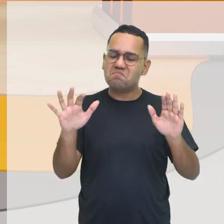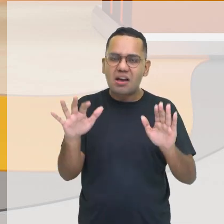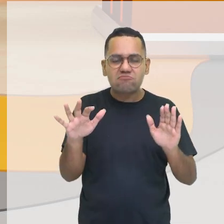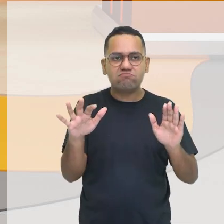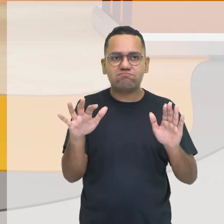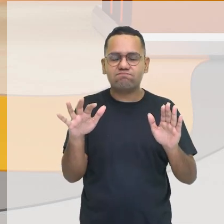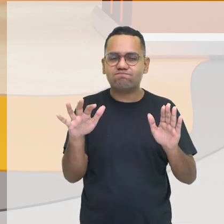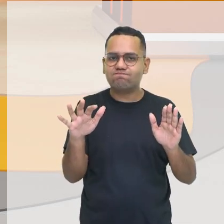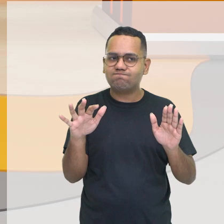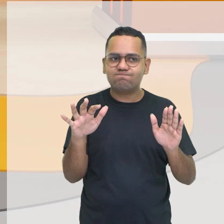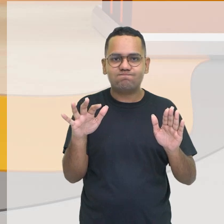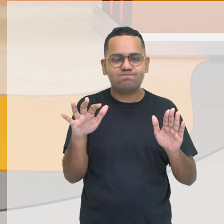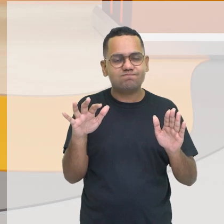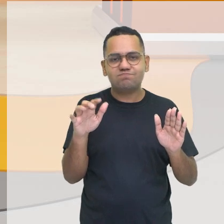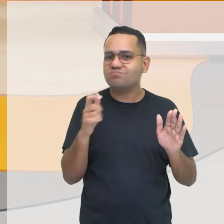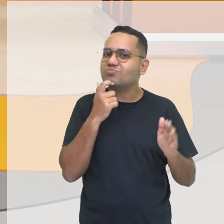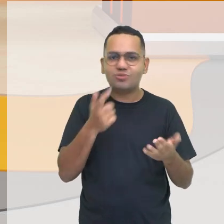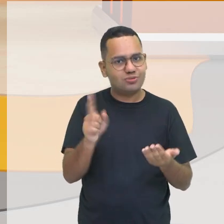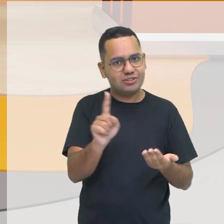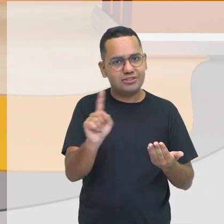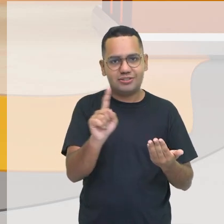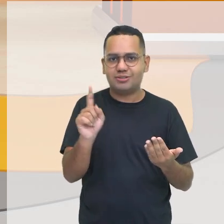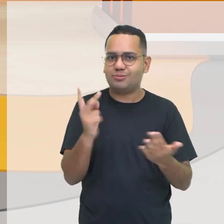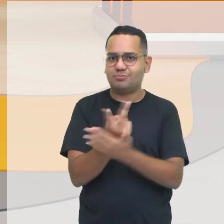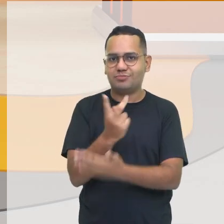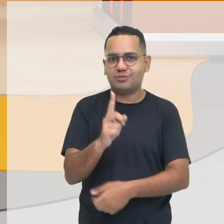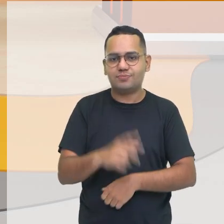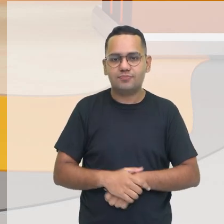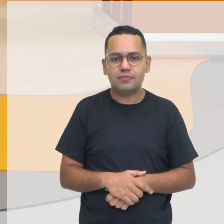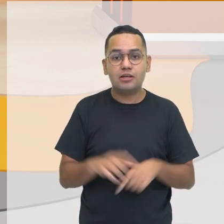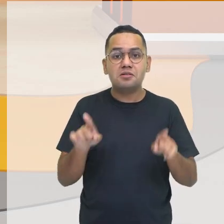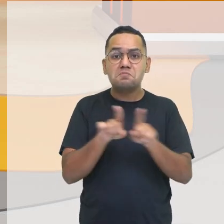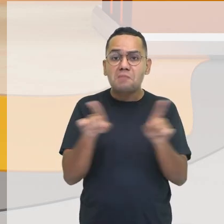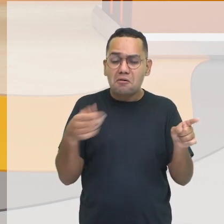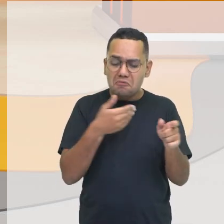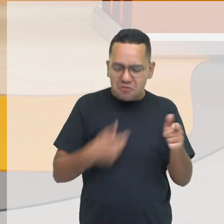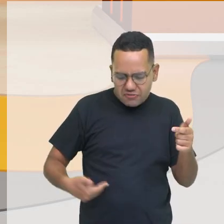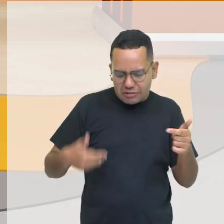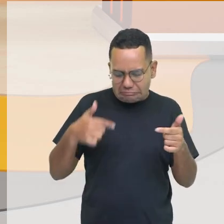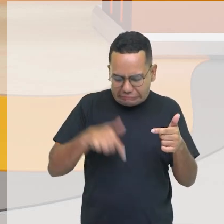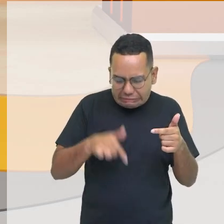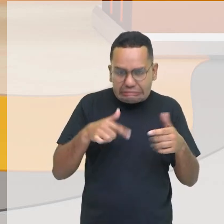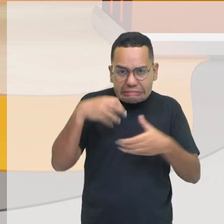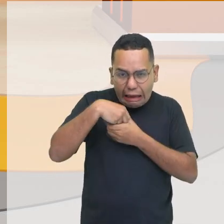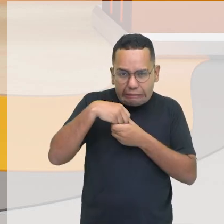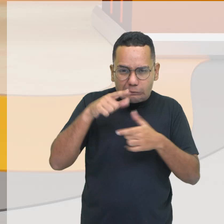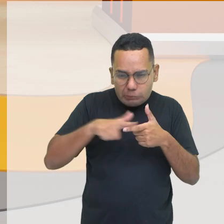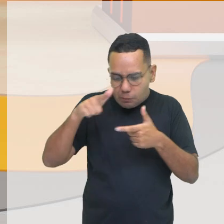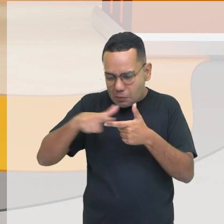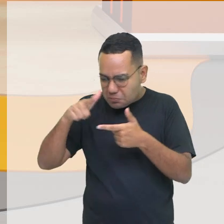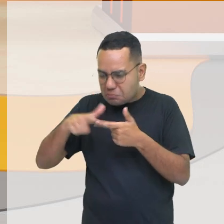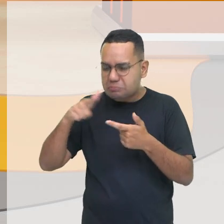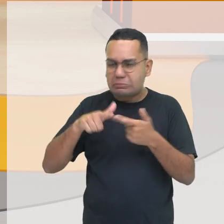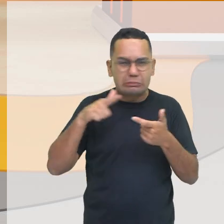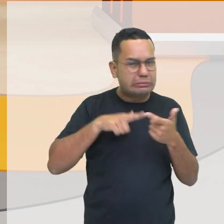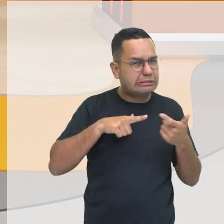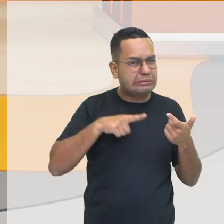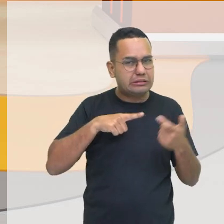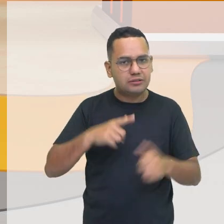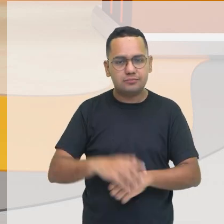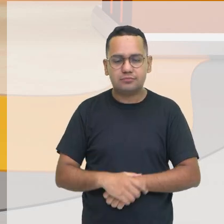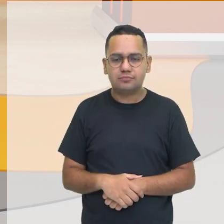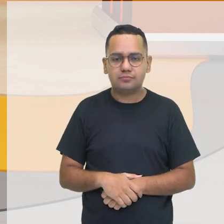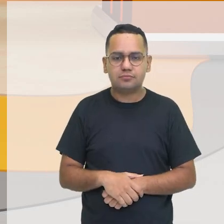Mas isso não ocorreu, né? O governo começou a passar cada vez mais por problemas econômicos e isso tudo